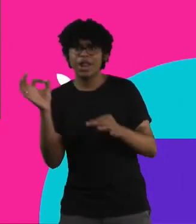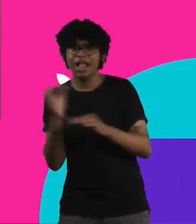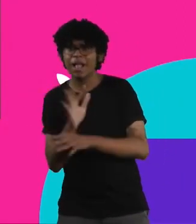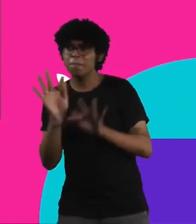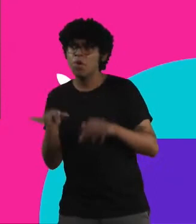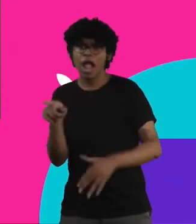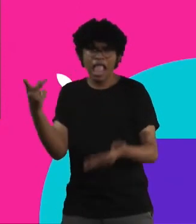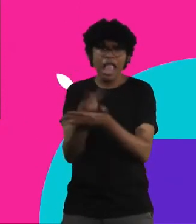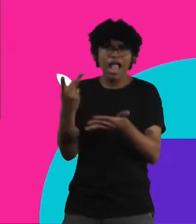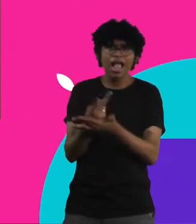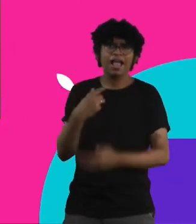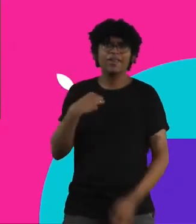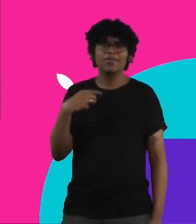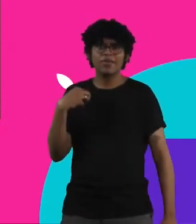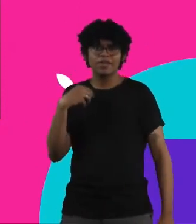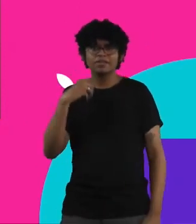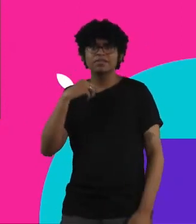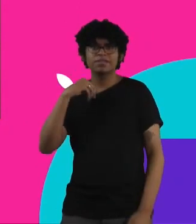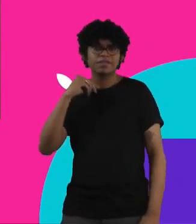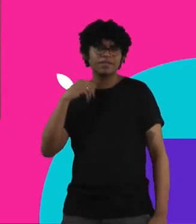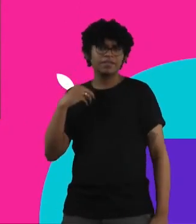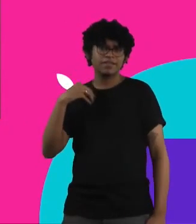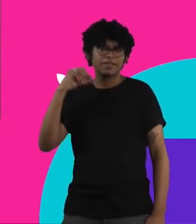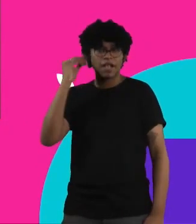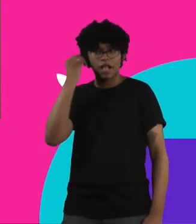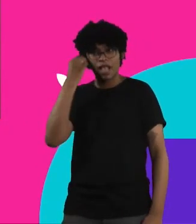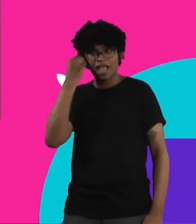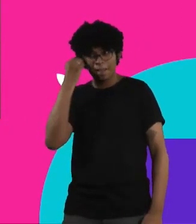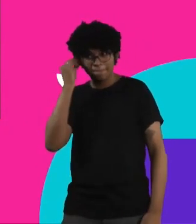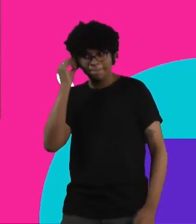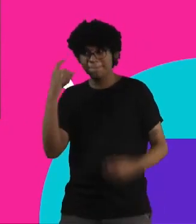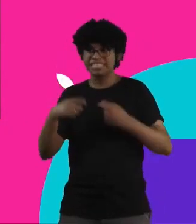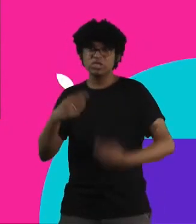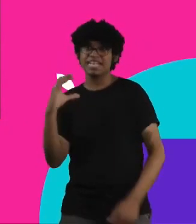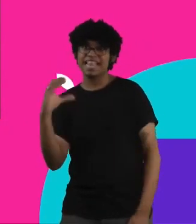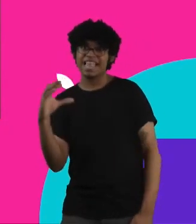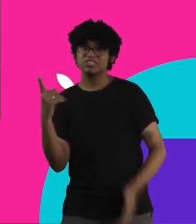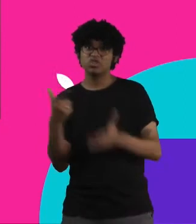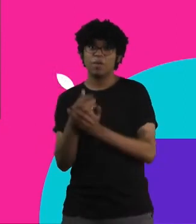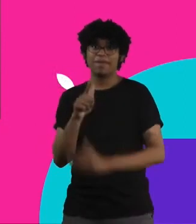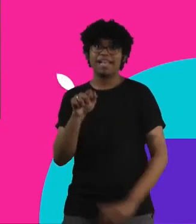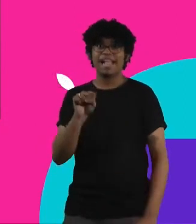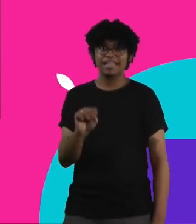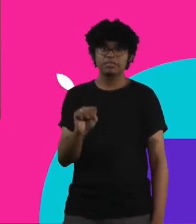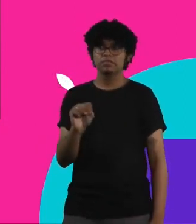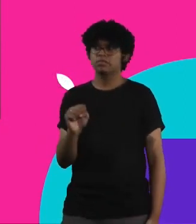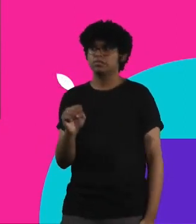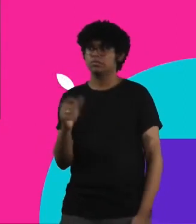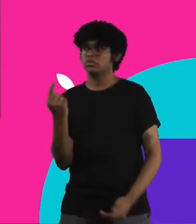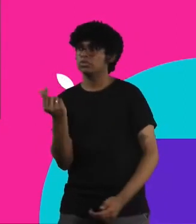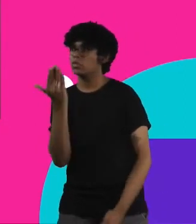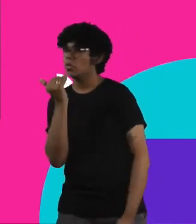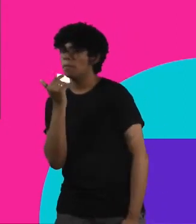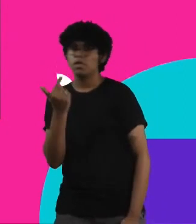acabar, que eu precisar de crédito para comprar gás. É, o dinheiro, eu não ter dinheiro para comer